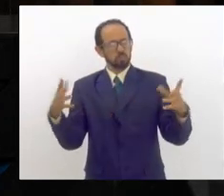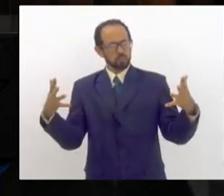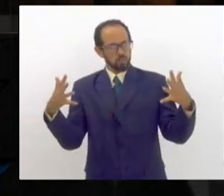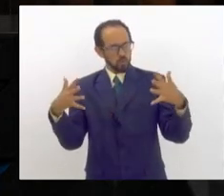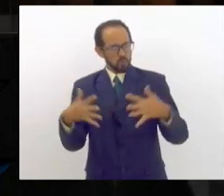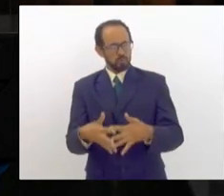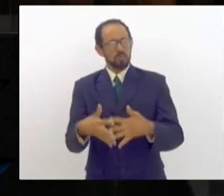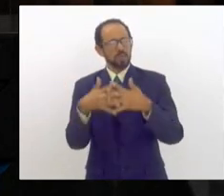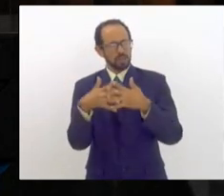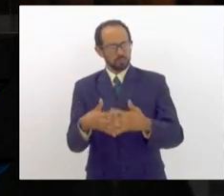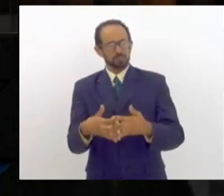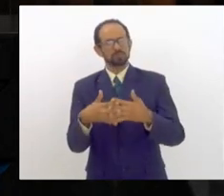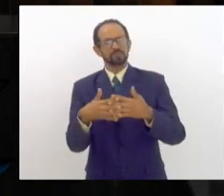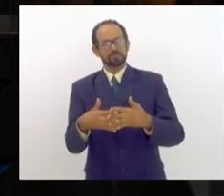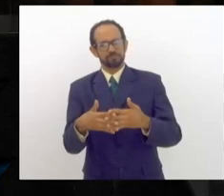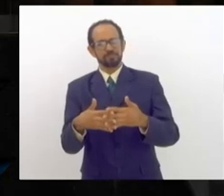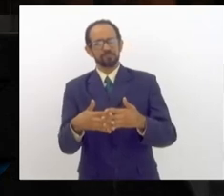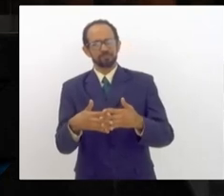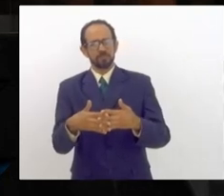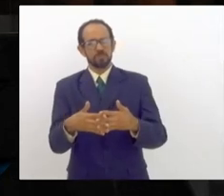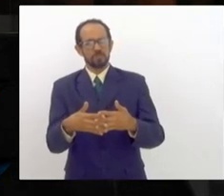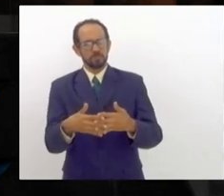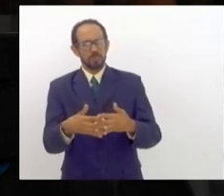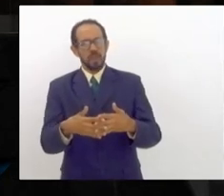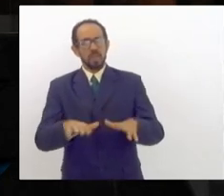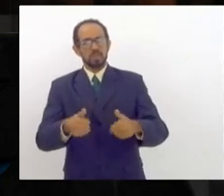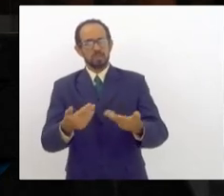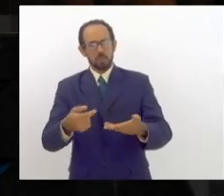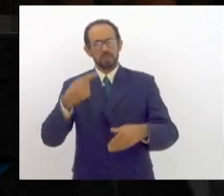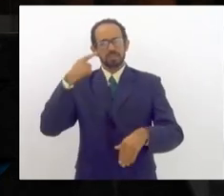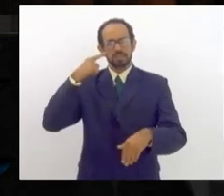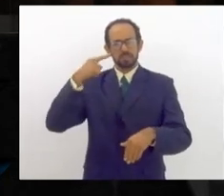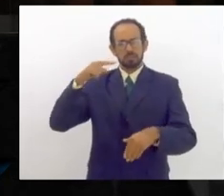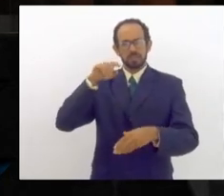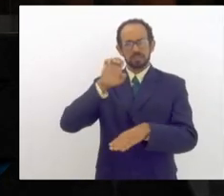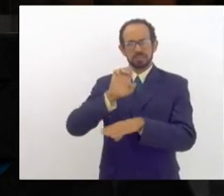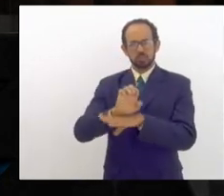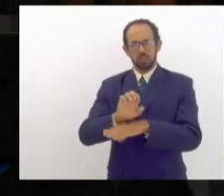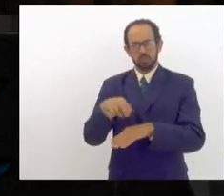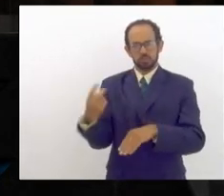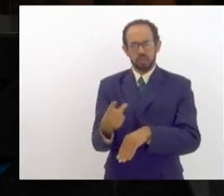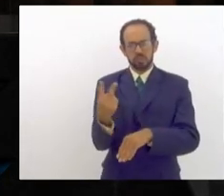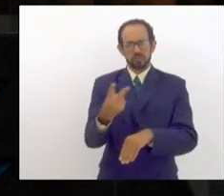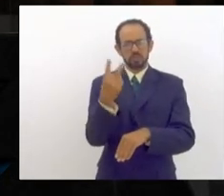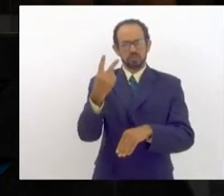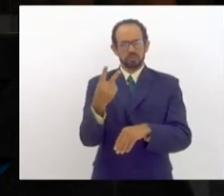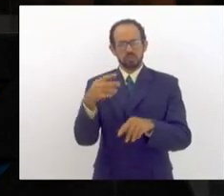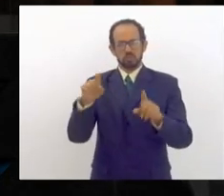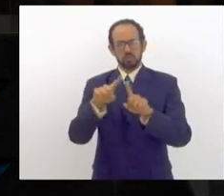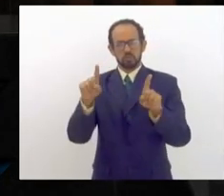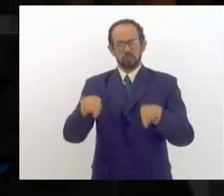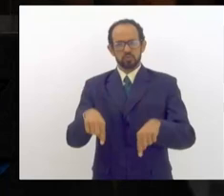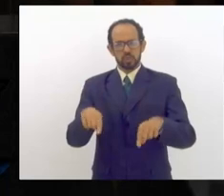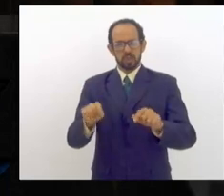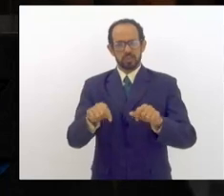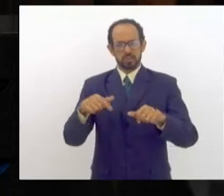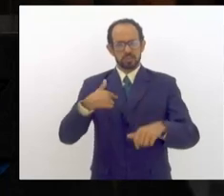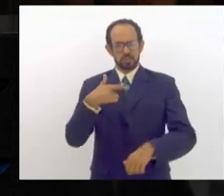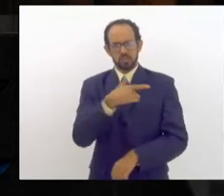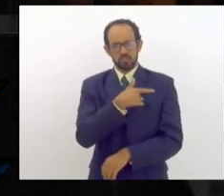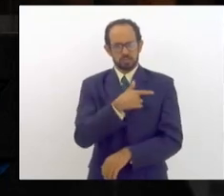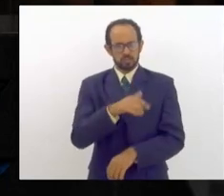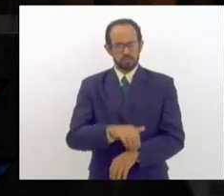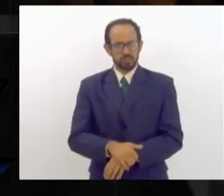essa semana que eu estou criando a semana estadual e fala valorizar a ação dos Trabalhadores de saúde